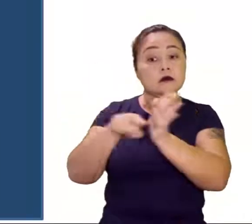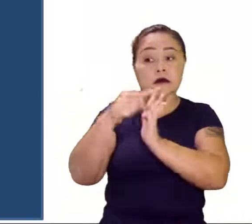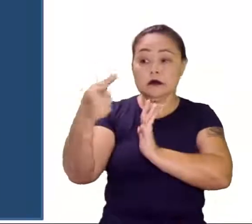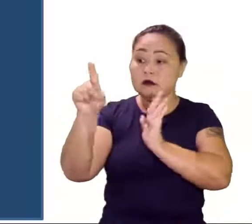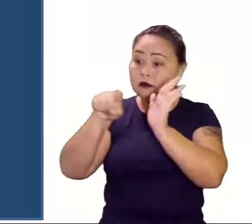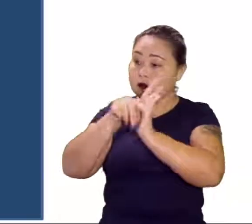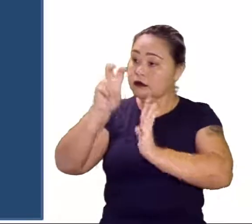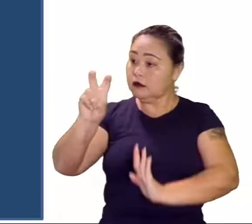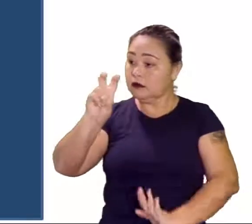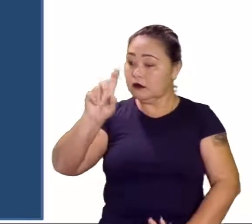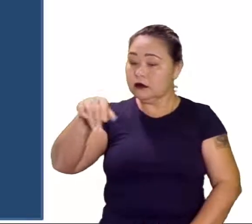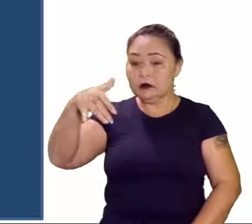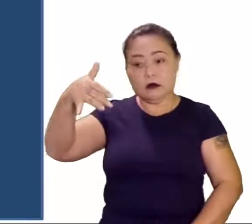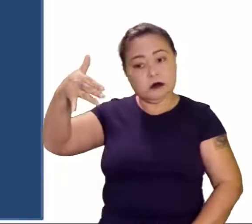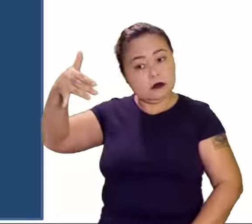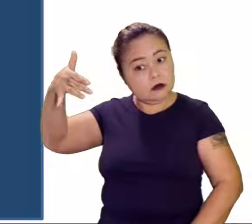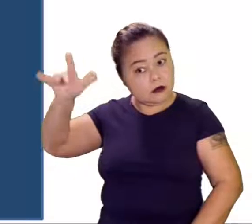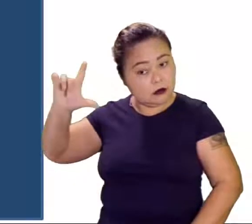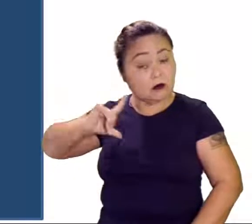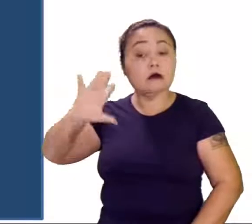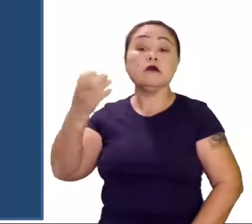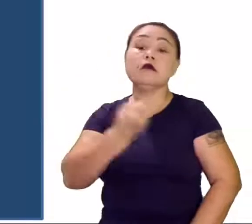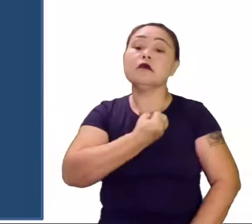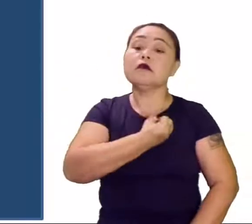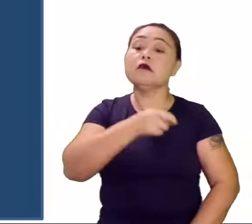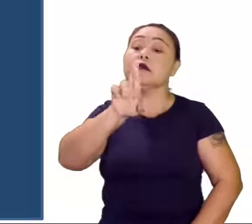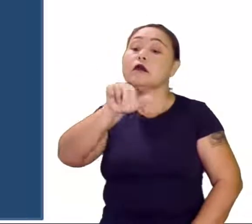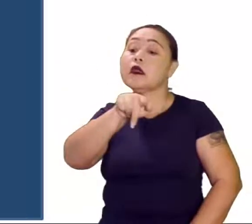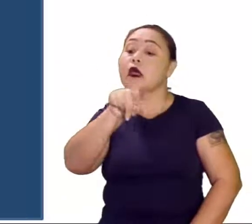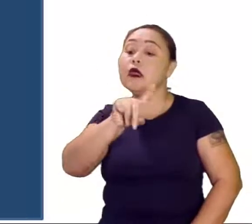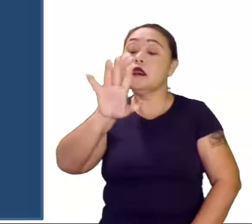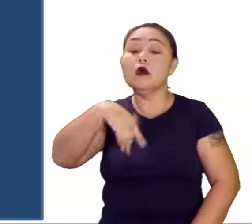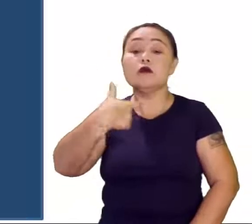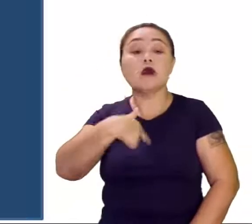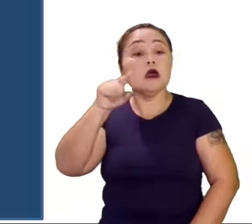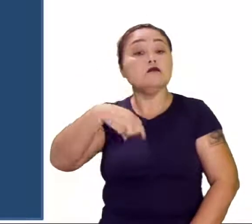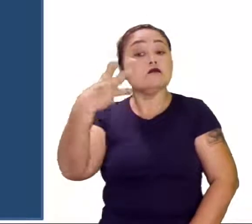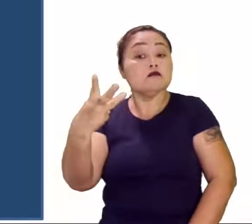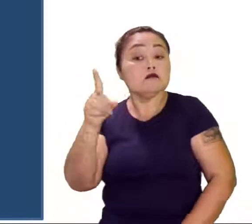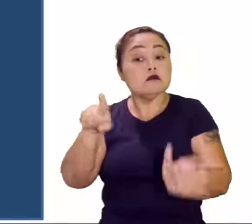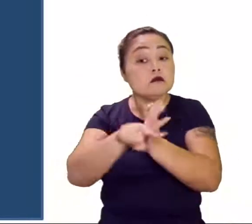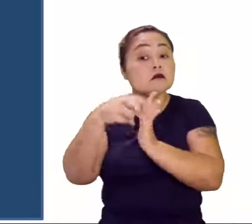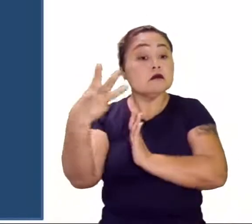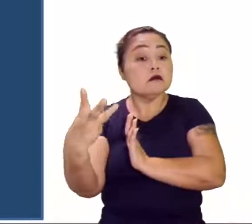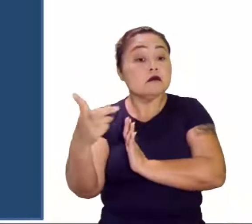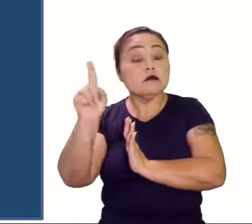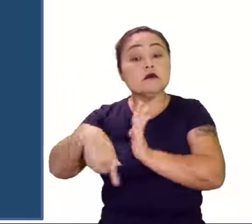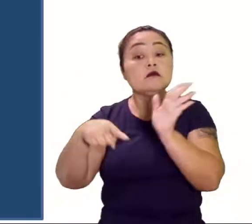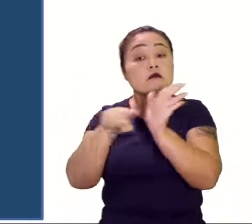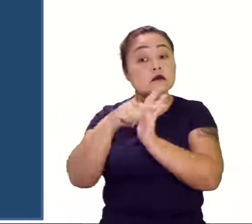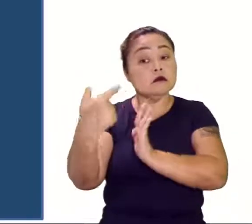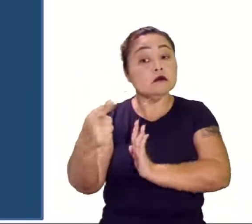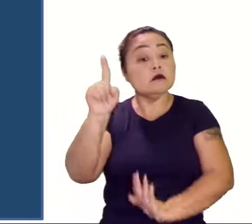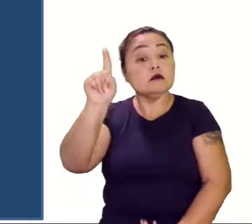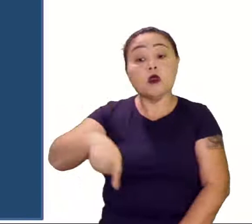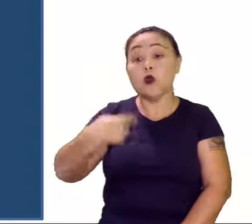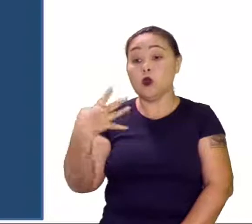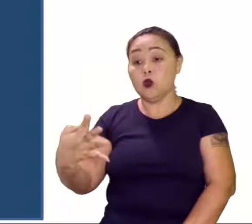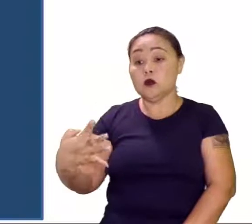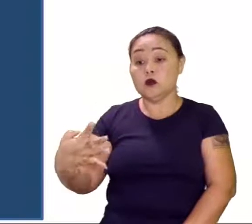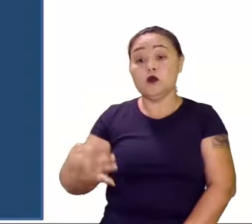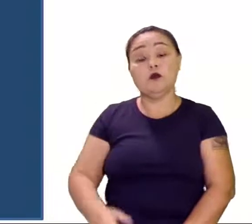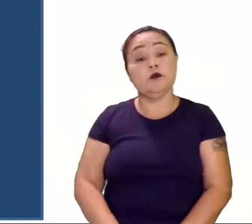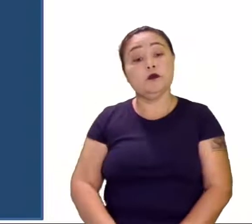menos 2, menos 5, o valor da razão é 3, menos 3, menos 2